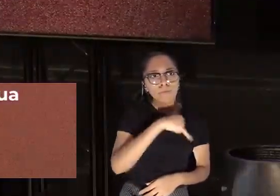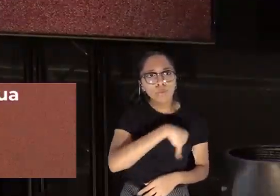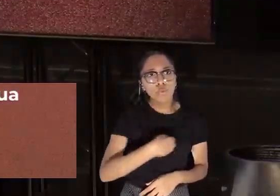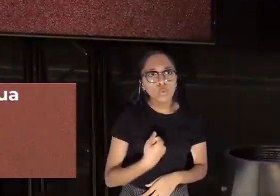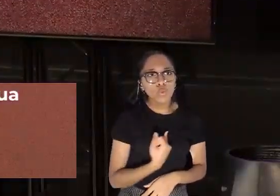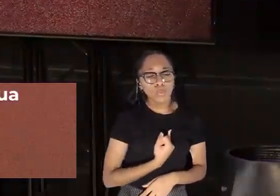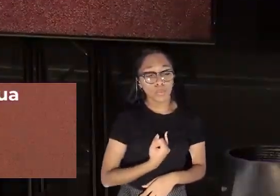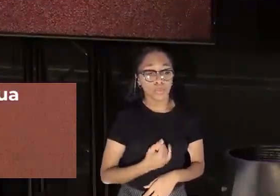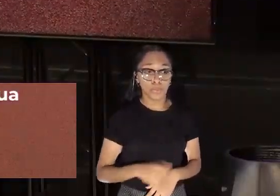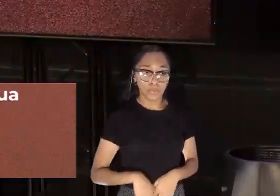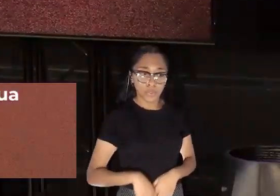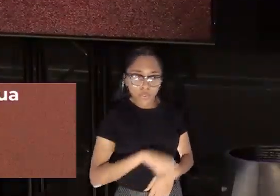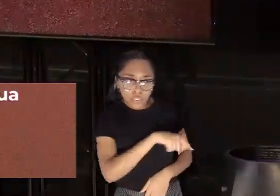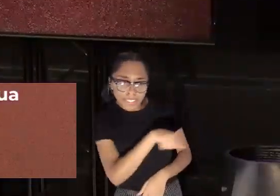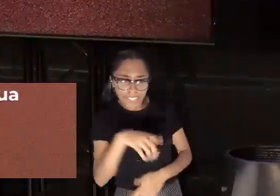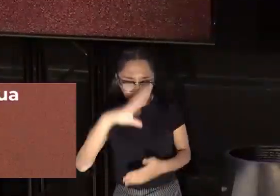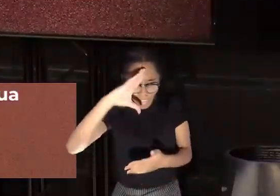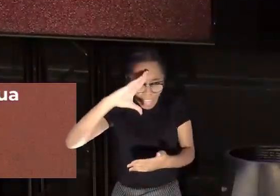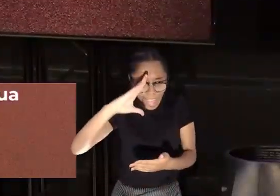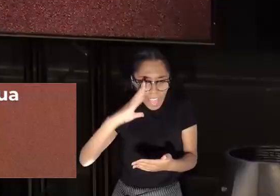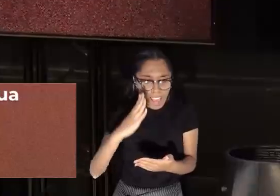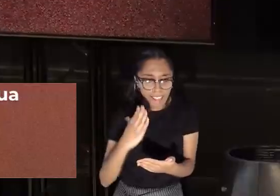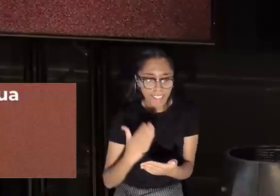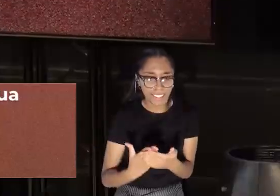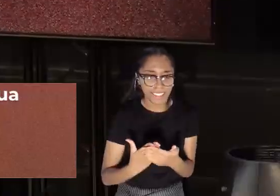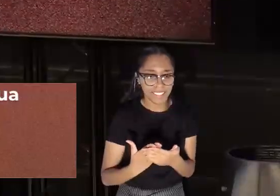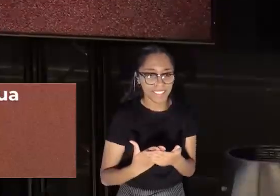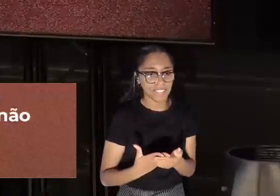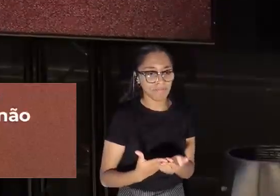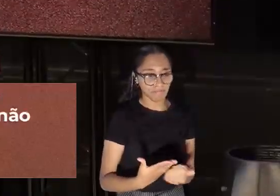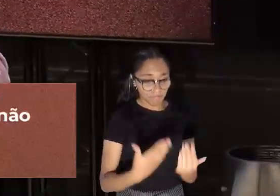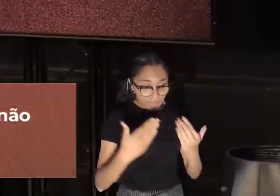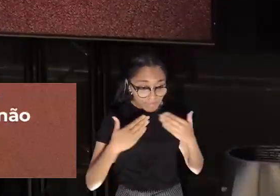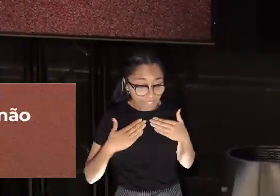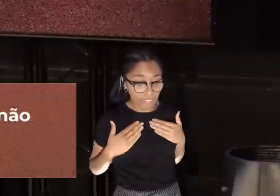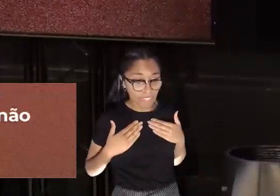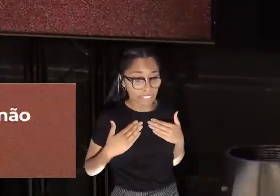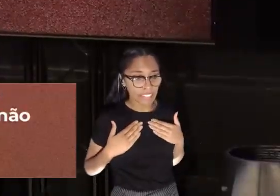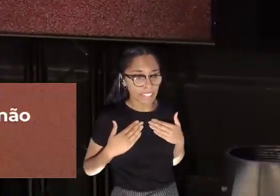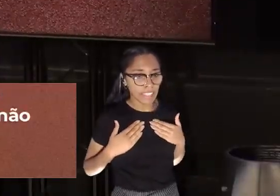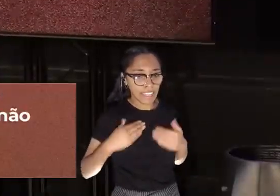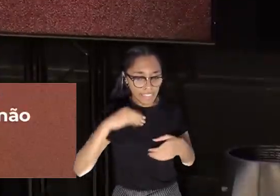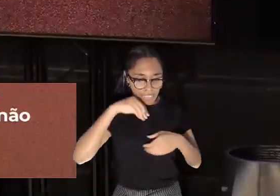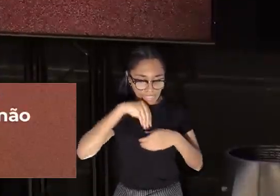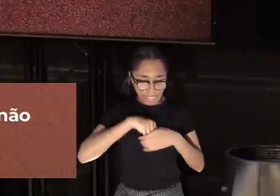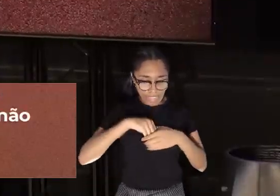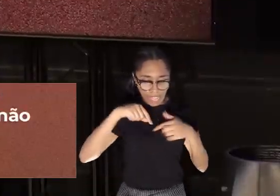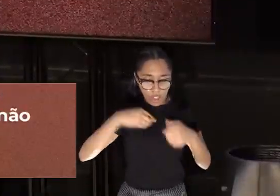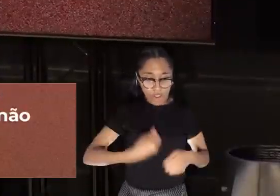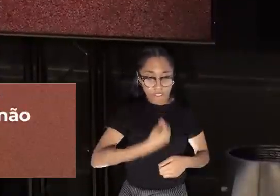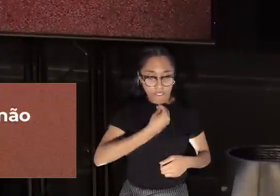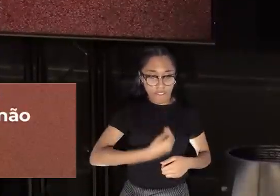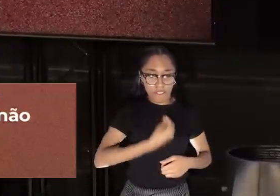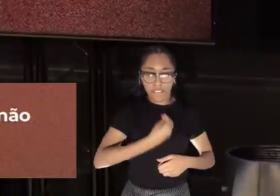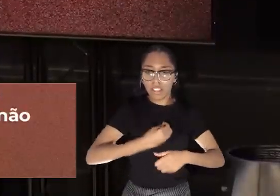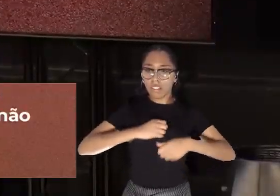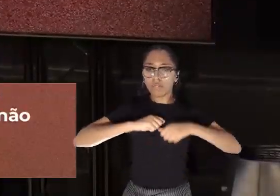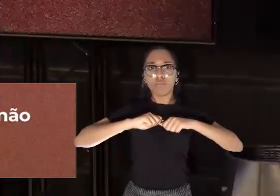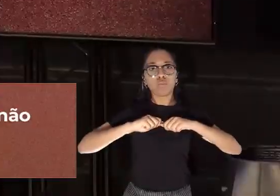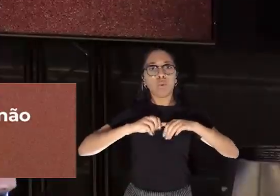interior fluirão rios. 39. Ele estava se referindo ao